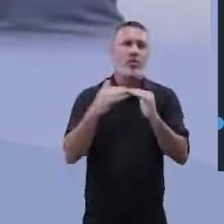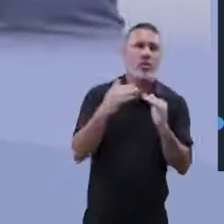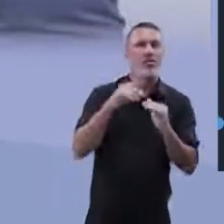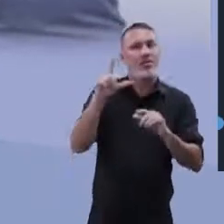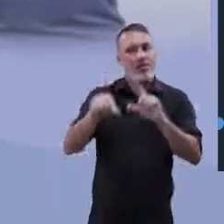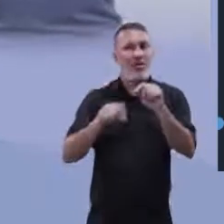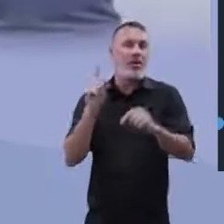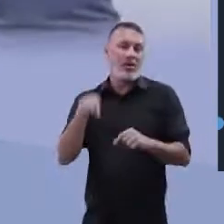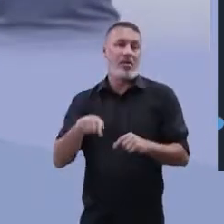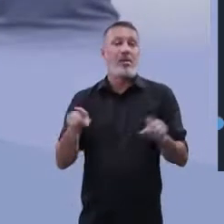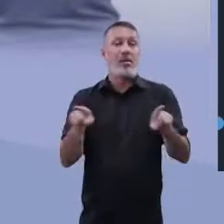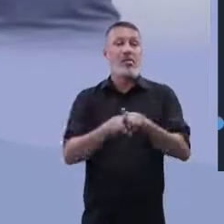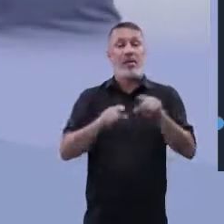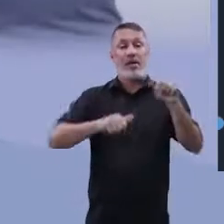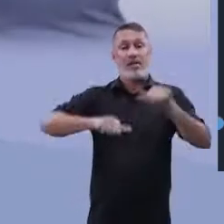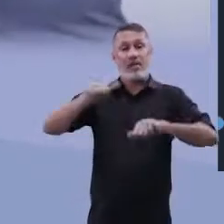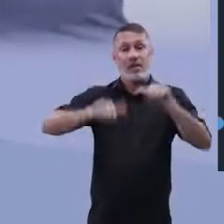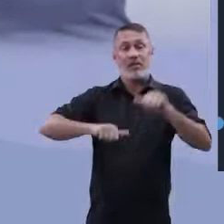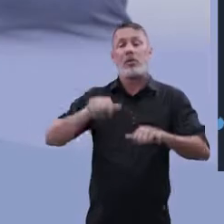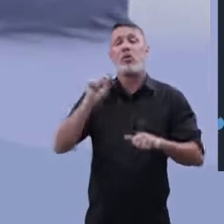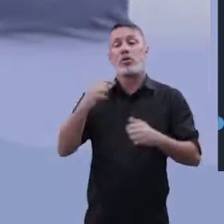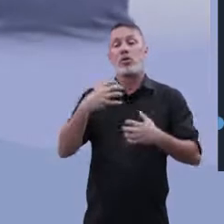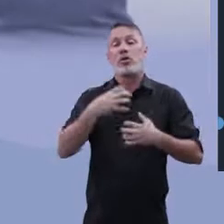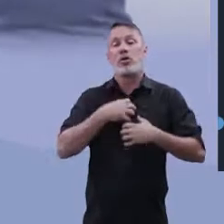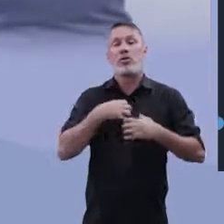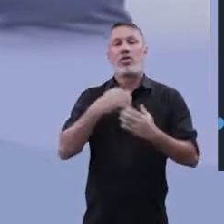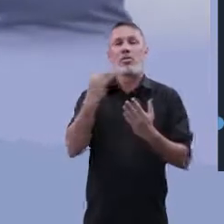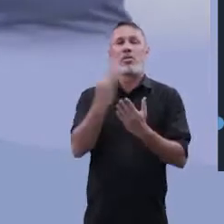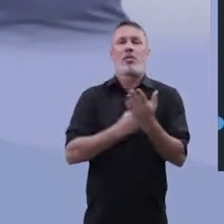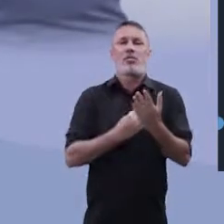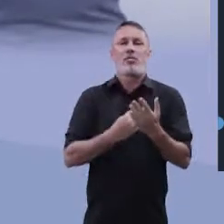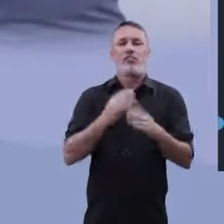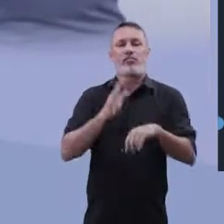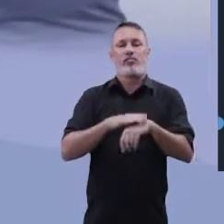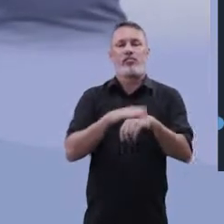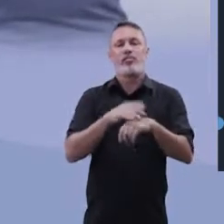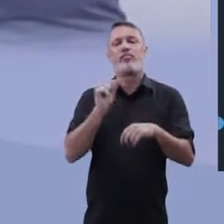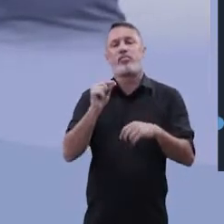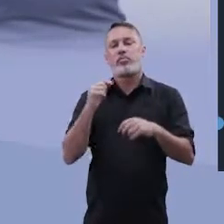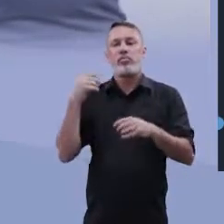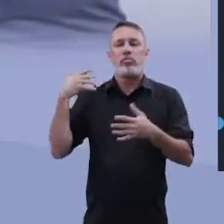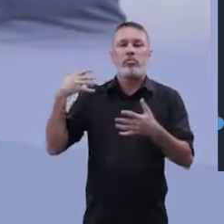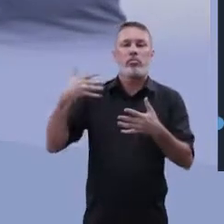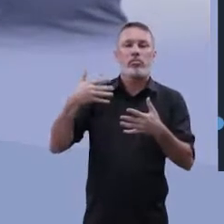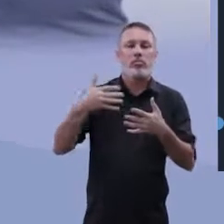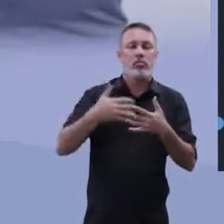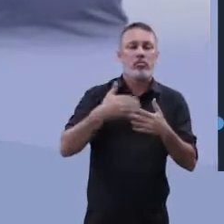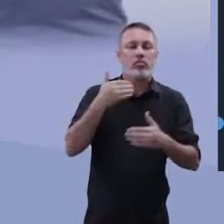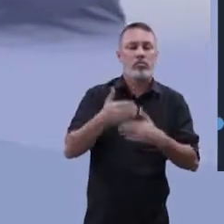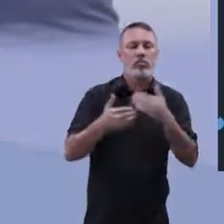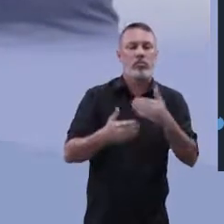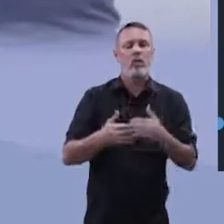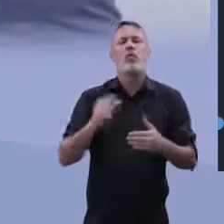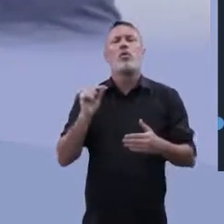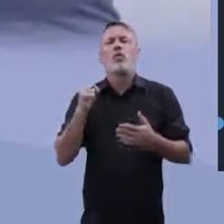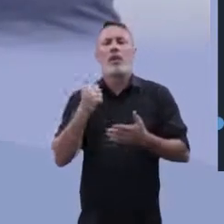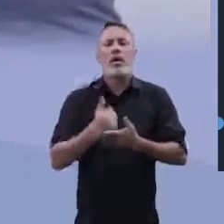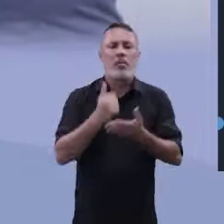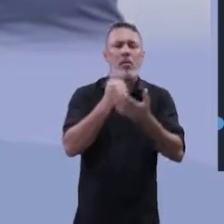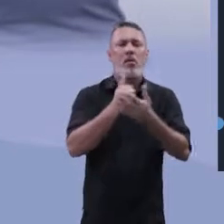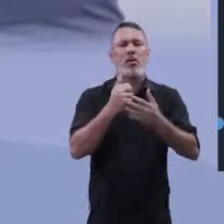Ele vai avaliar a construção de sentido do texto, né? Construindo um caminho percorrido, né,